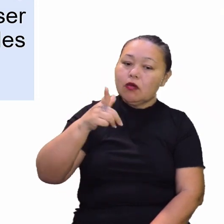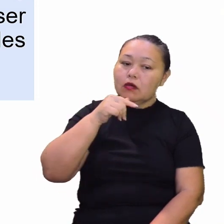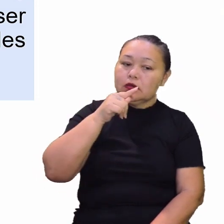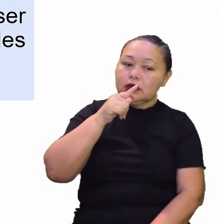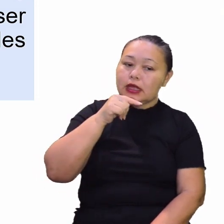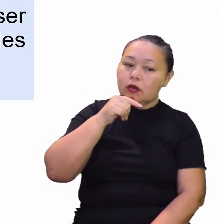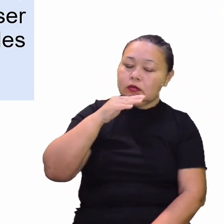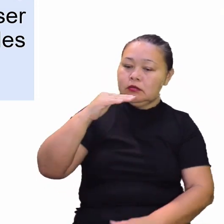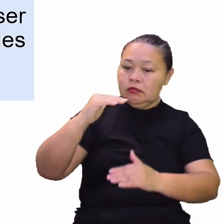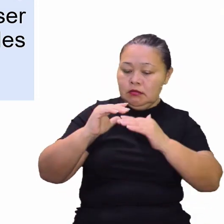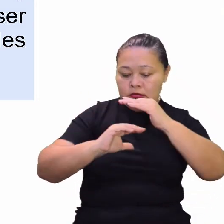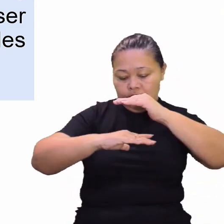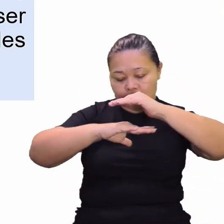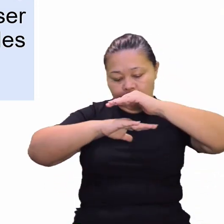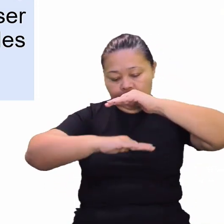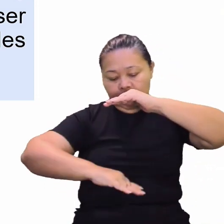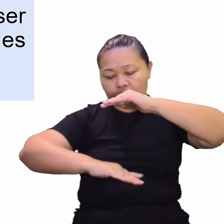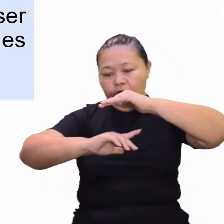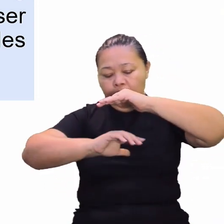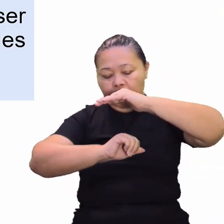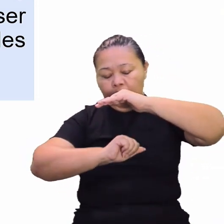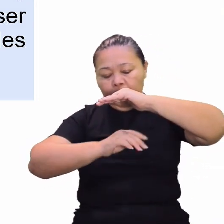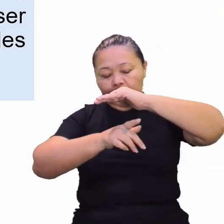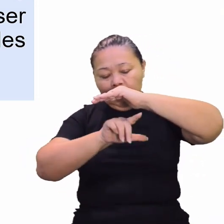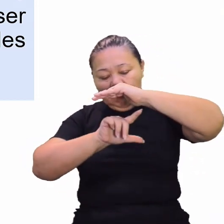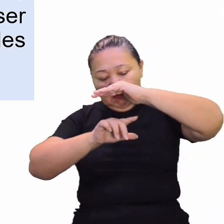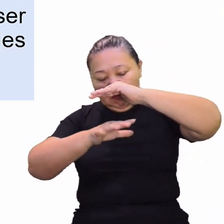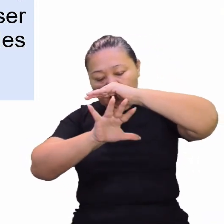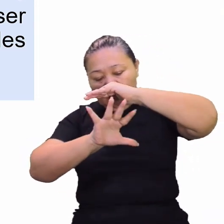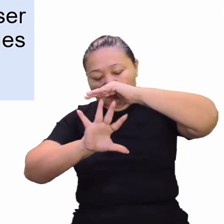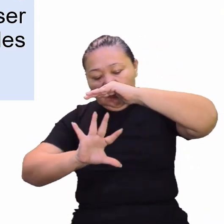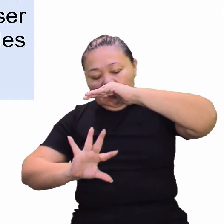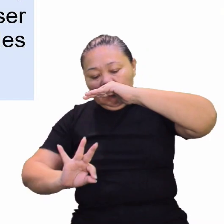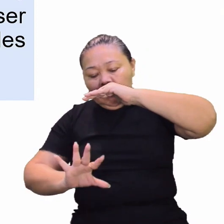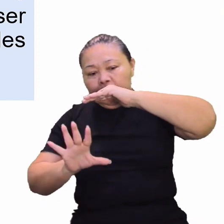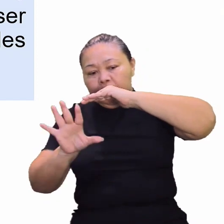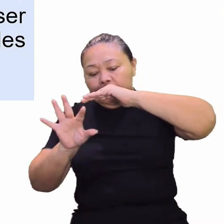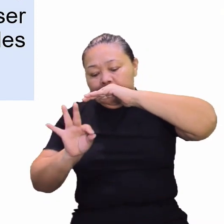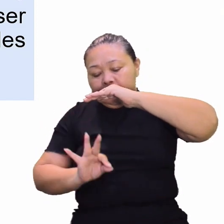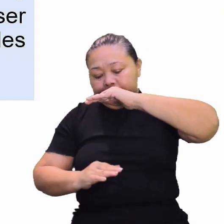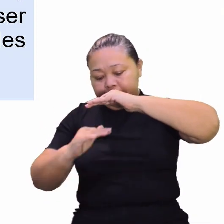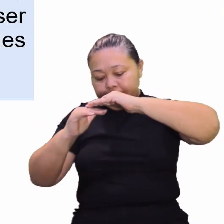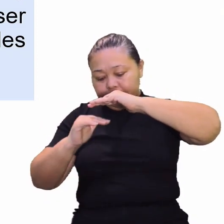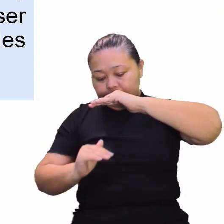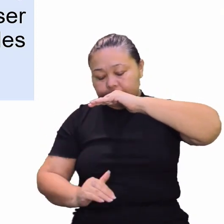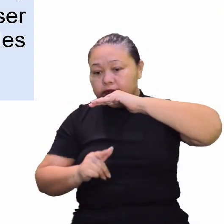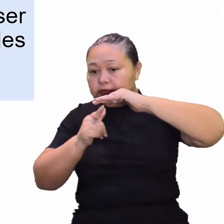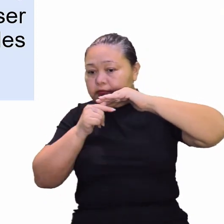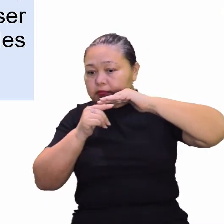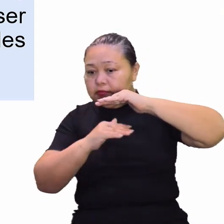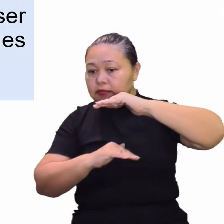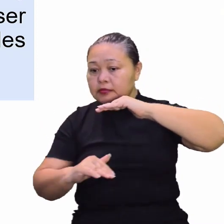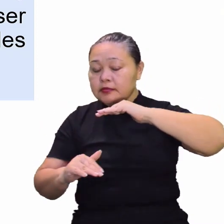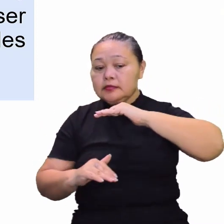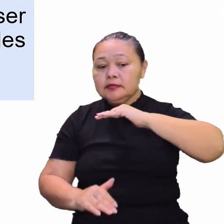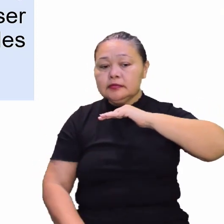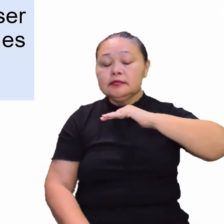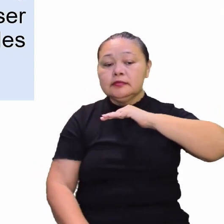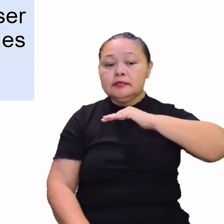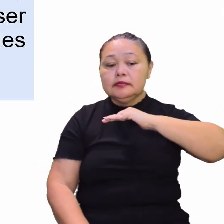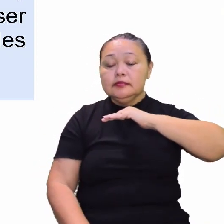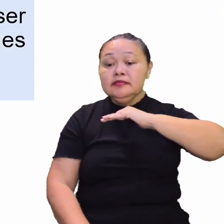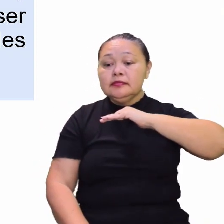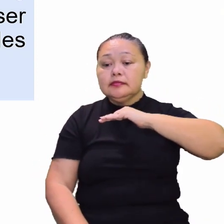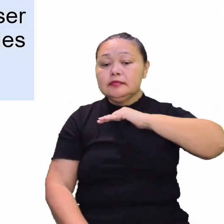é a água. O calado é essa parte que está dentro da água. Submersa,